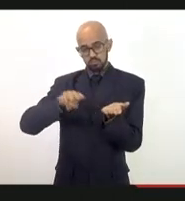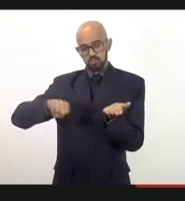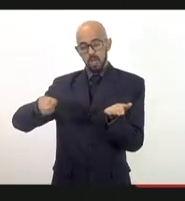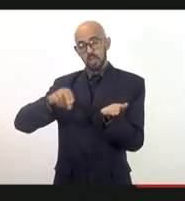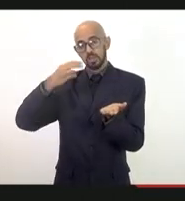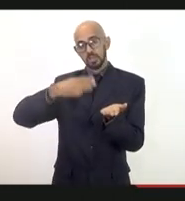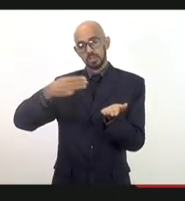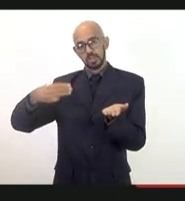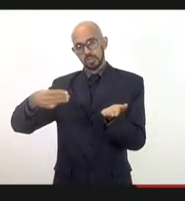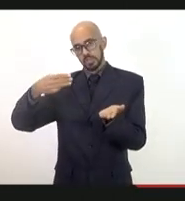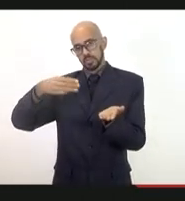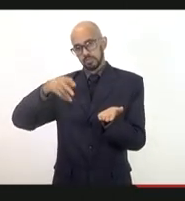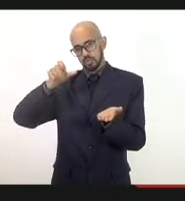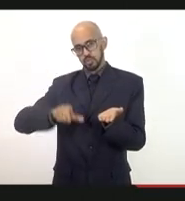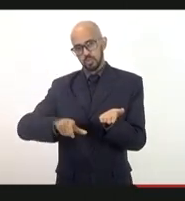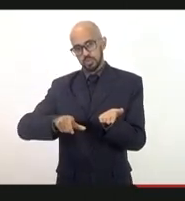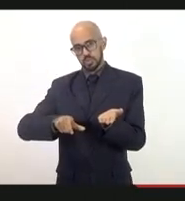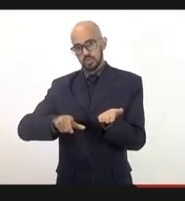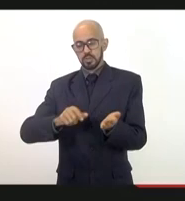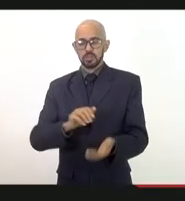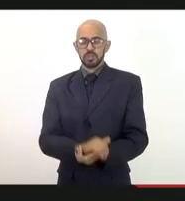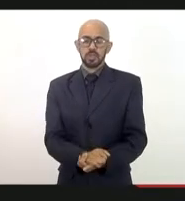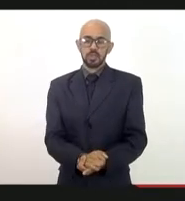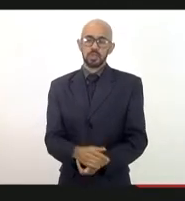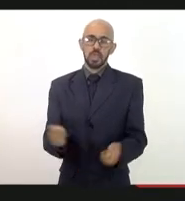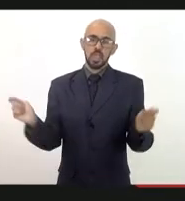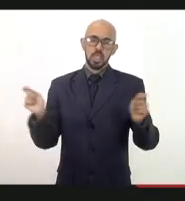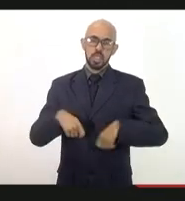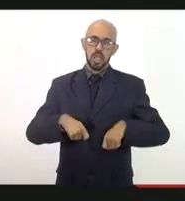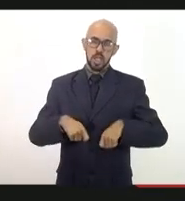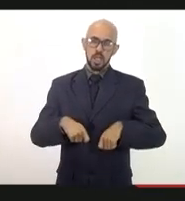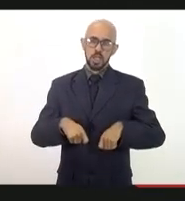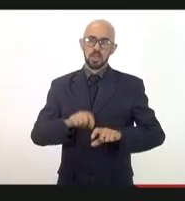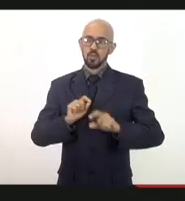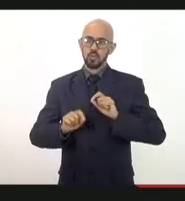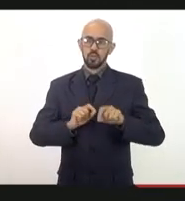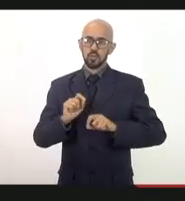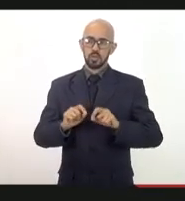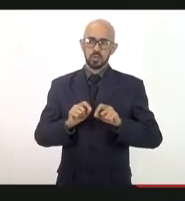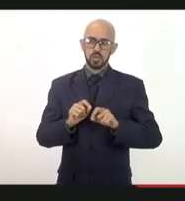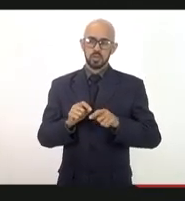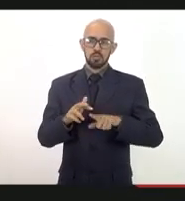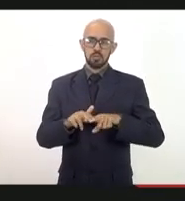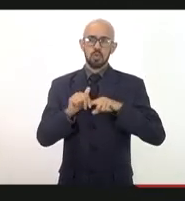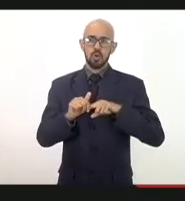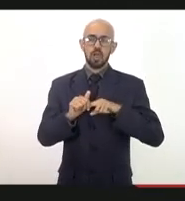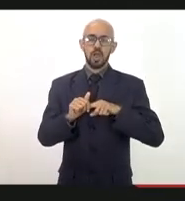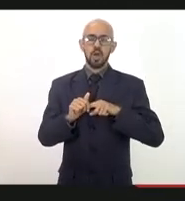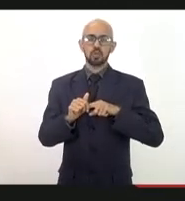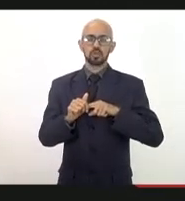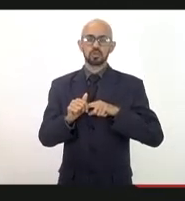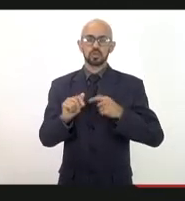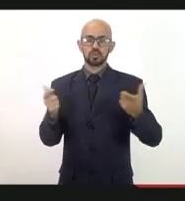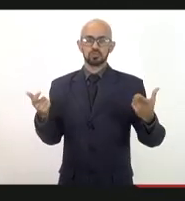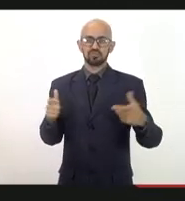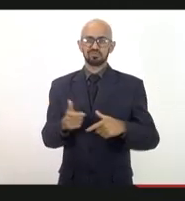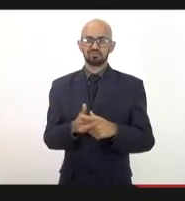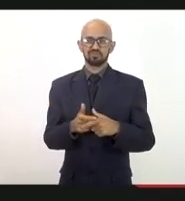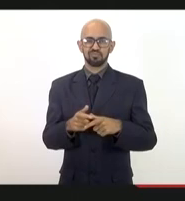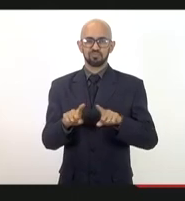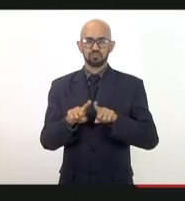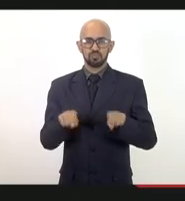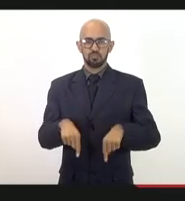pacientes, tendo condições por razões de déficit de RH